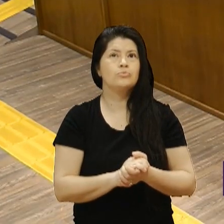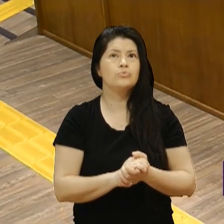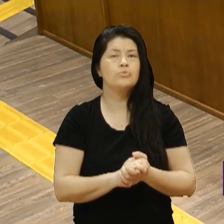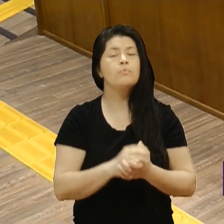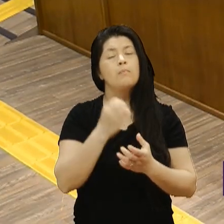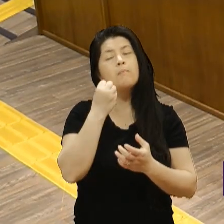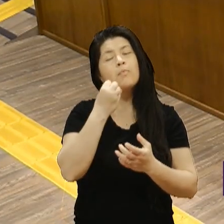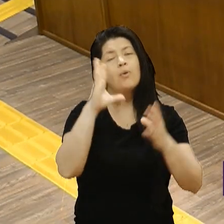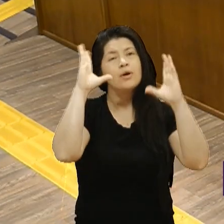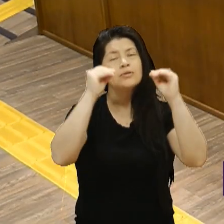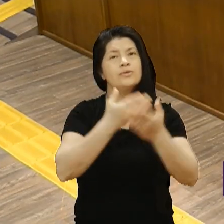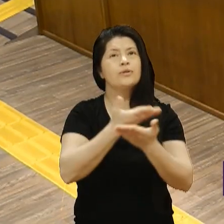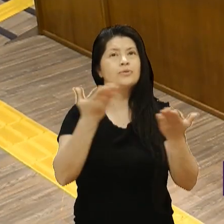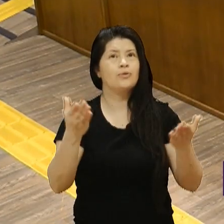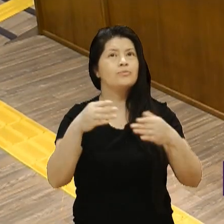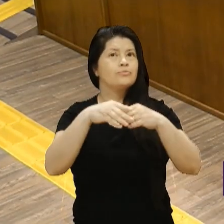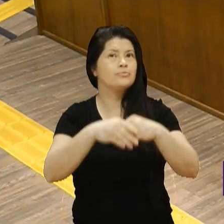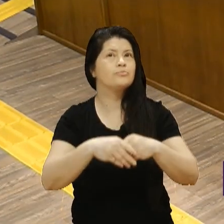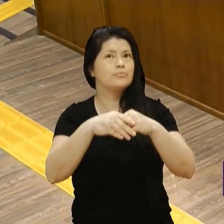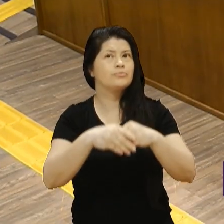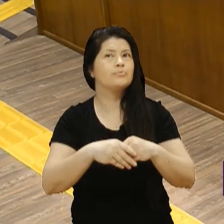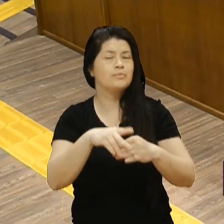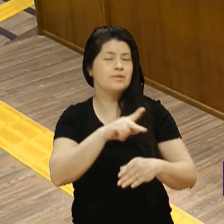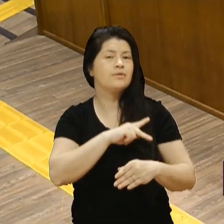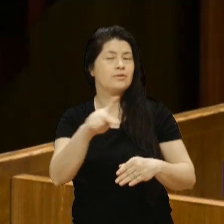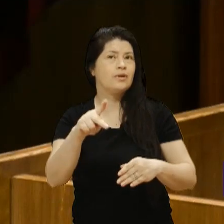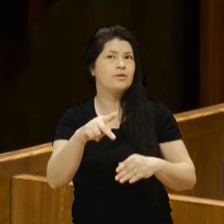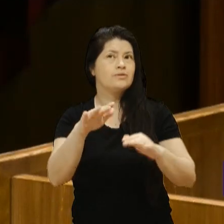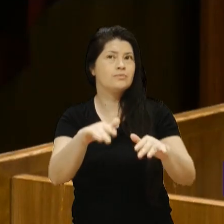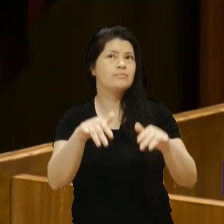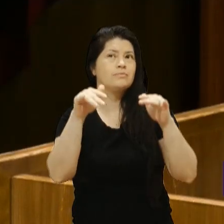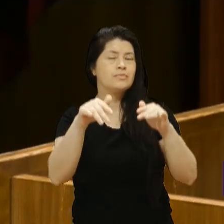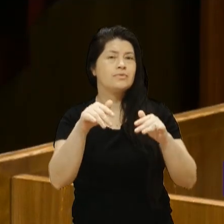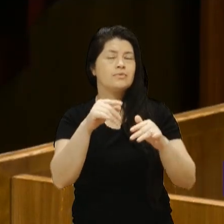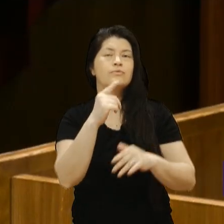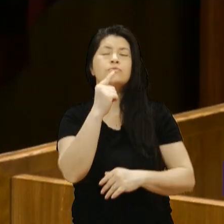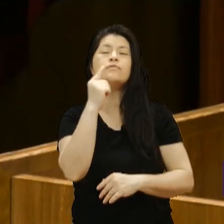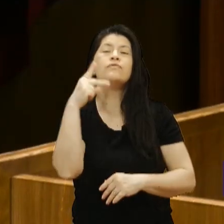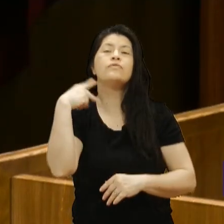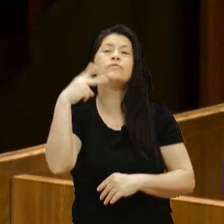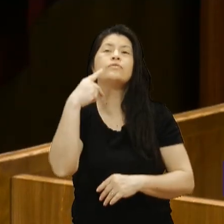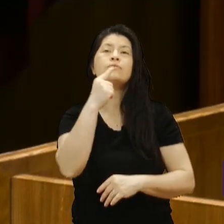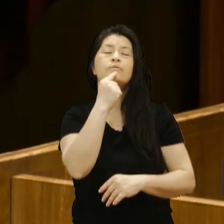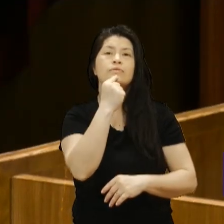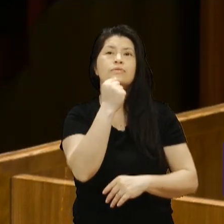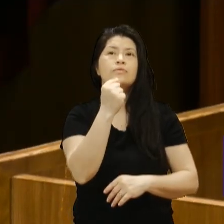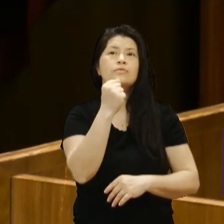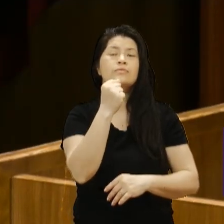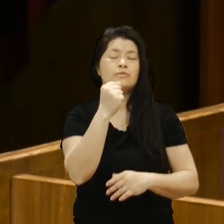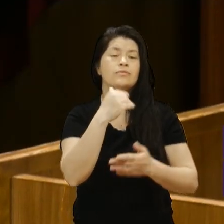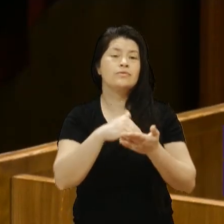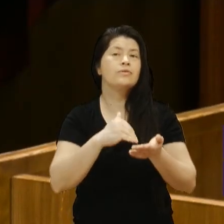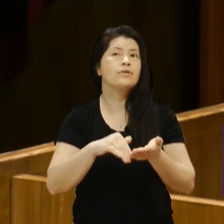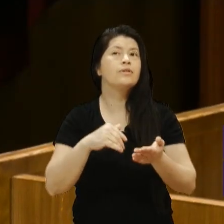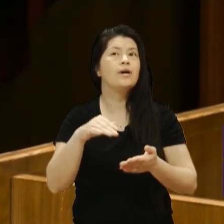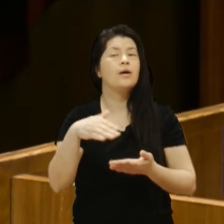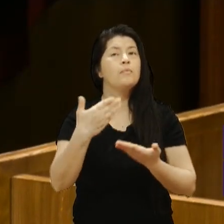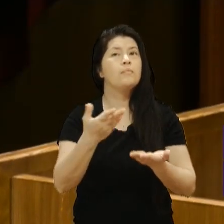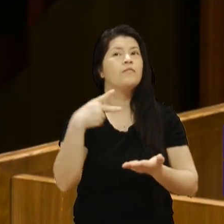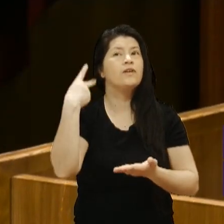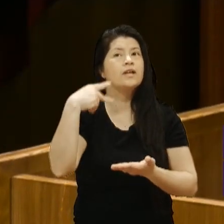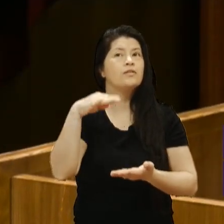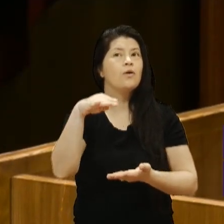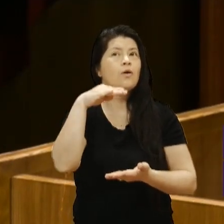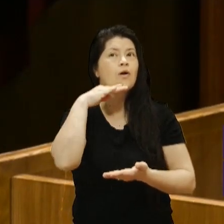Boa noite a todos. Quero saudar o presidente da sessão, vereador João Wes, secretário da sessão aqui, o proponente